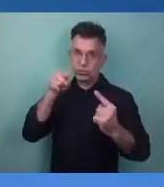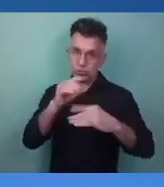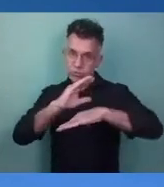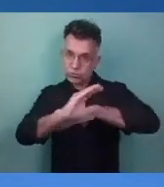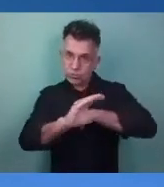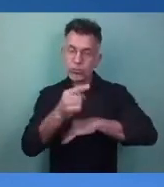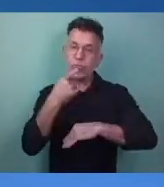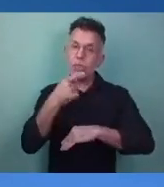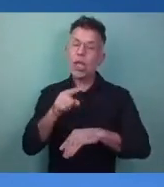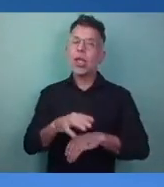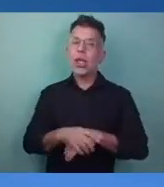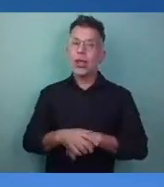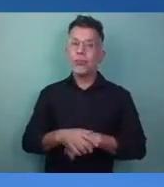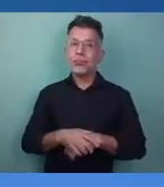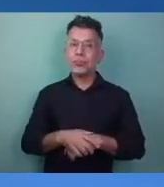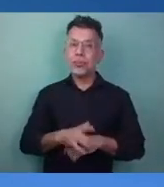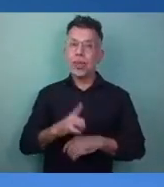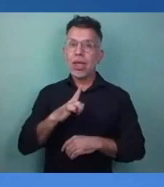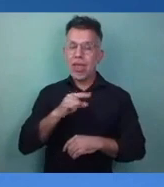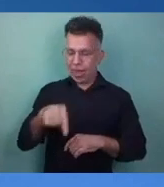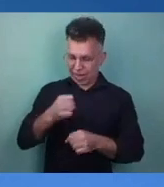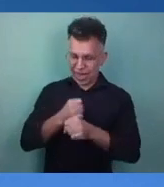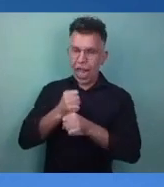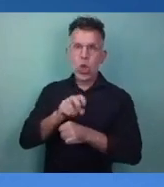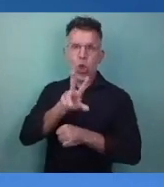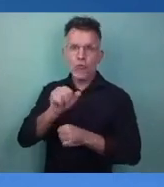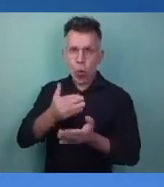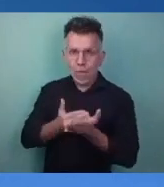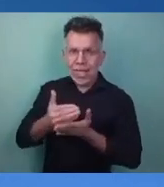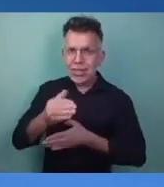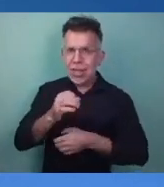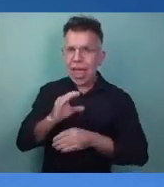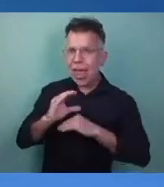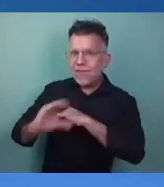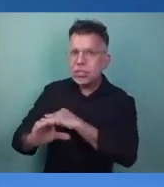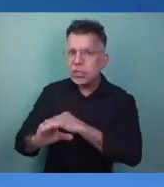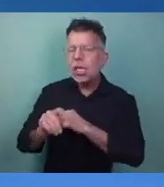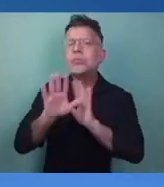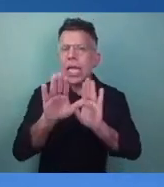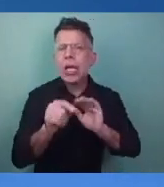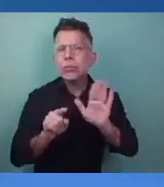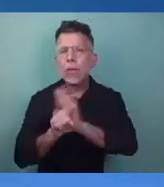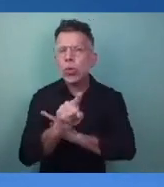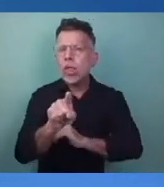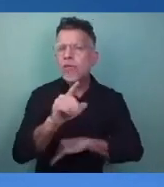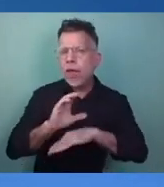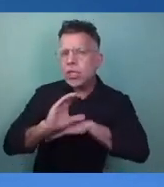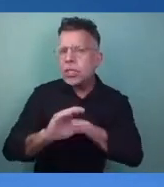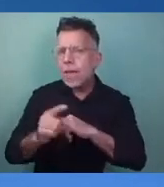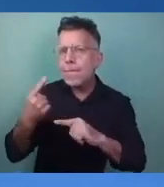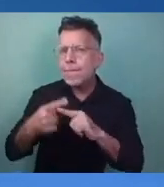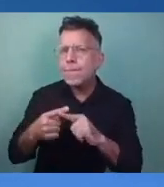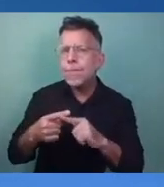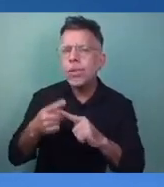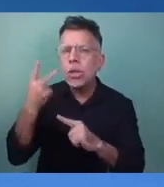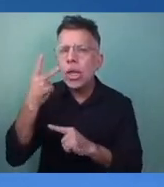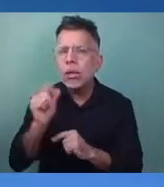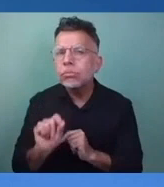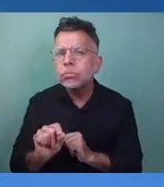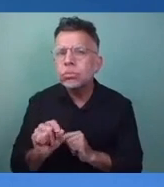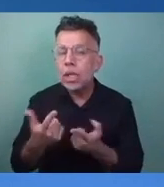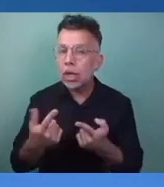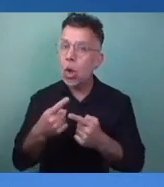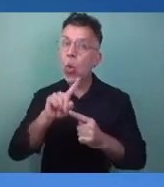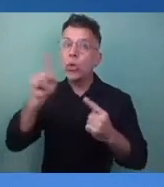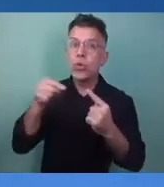atrás, que é, esse ano eu vou investir. Tá, mas você vai investir para quê? Qual é o objetivo? Porque